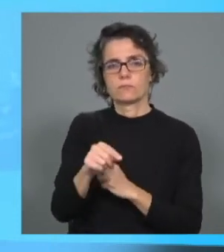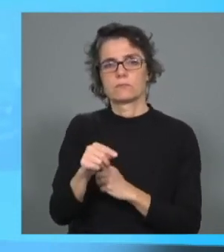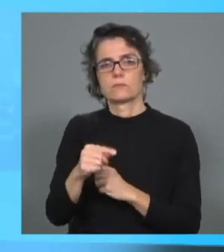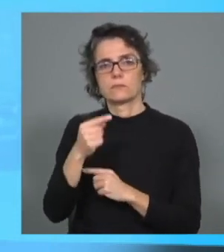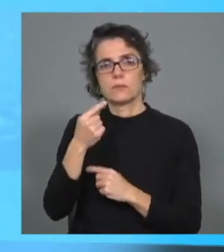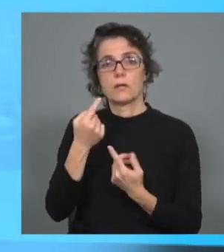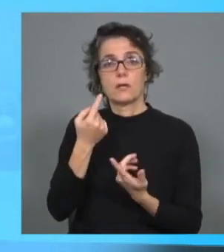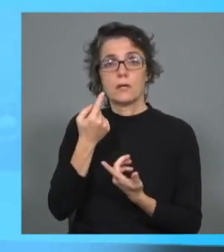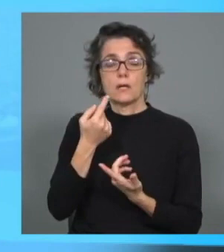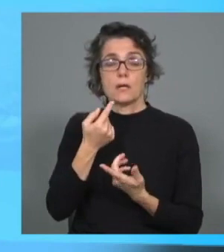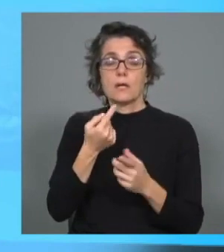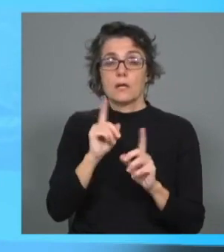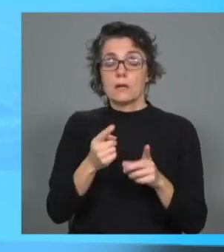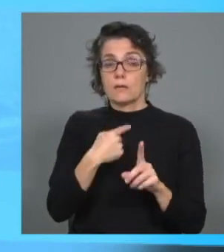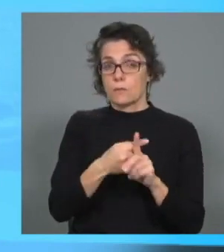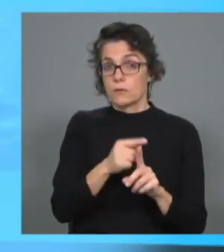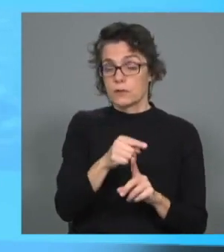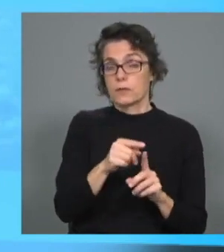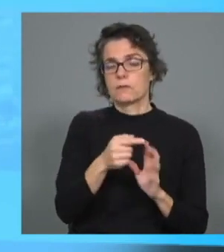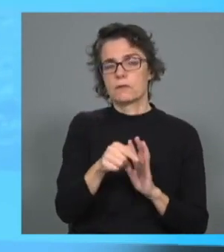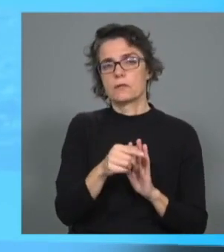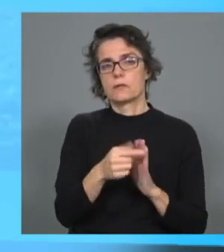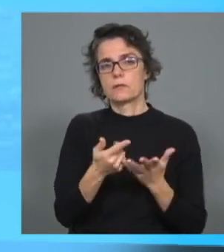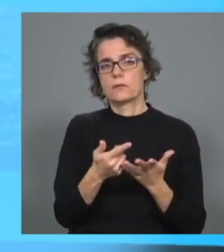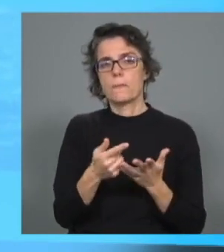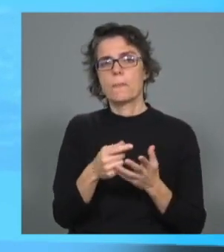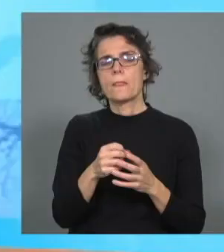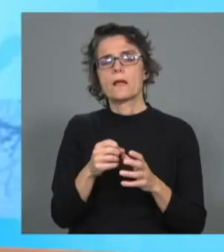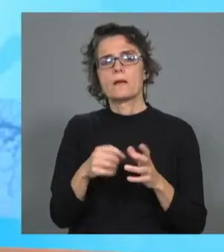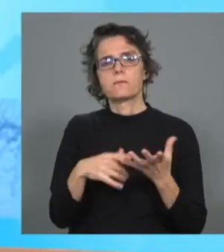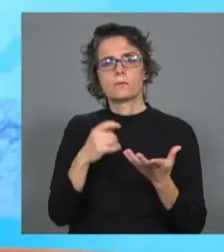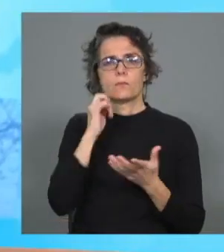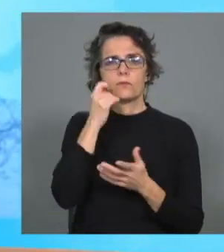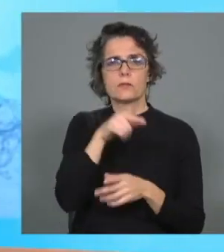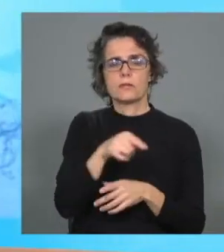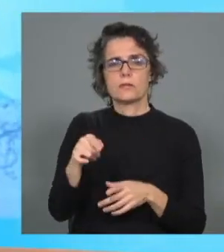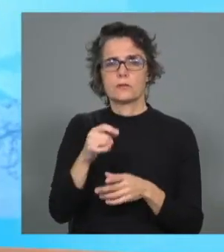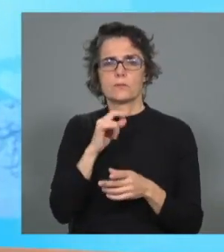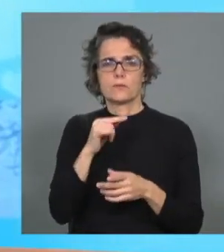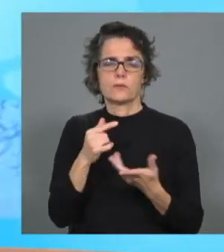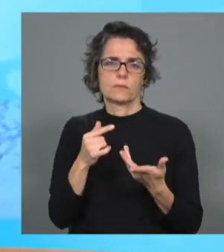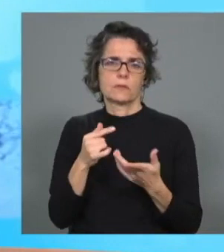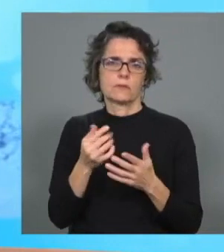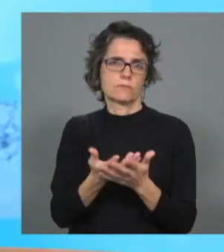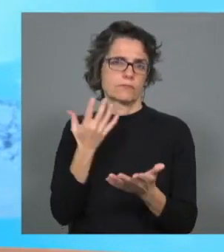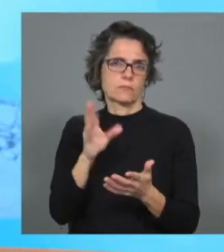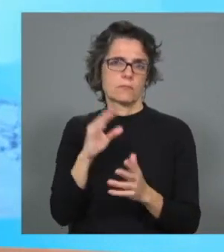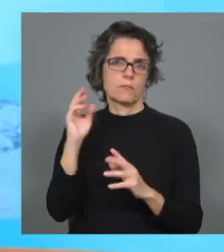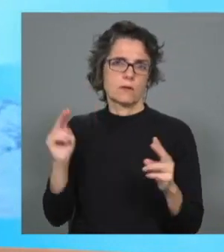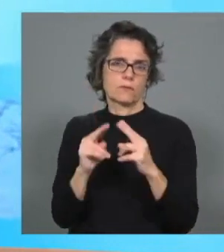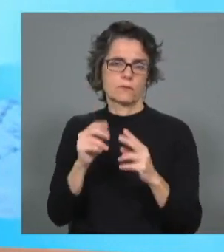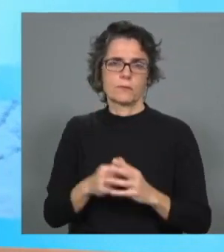Comecemos pelos positivos. Esse fundo de perdas e danos acaba por ser o aspecto mais relevante da cimeira? Sim, é a